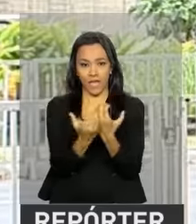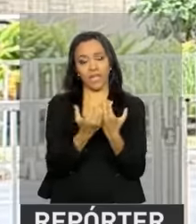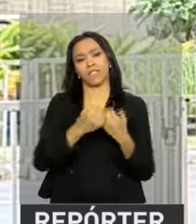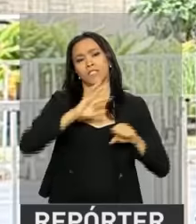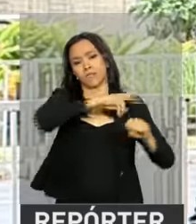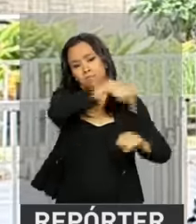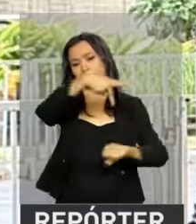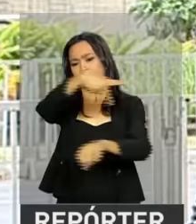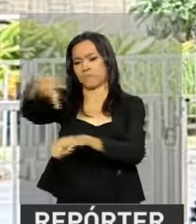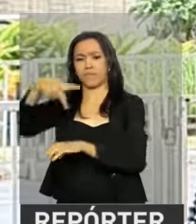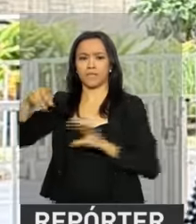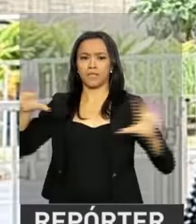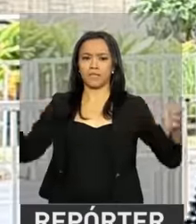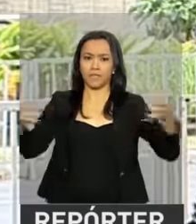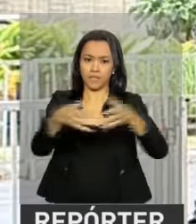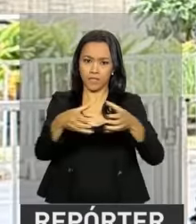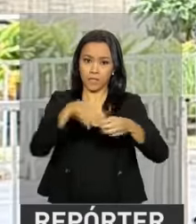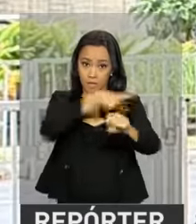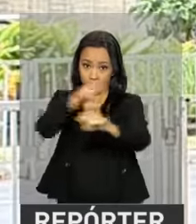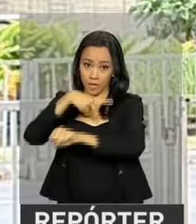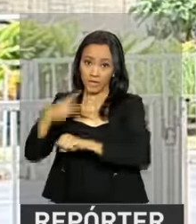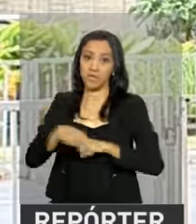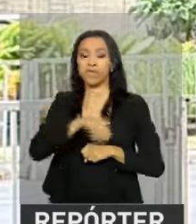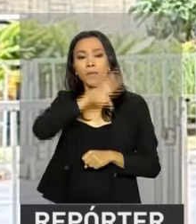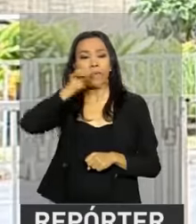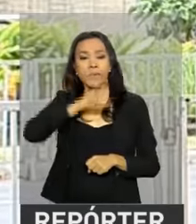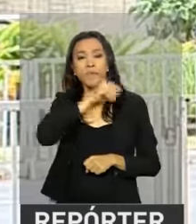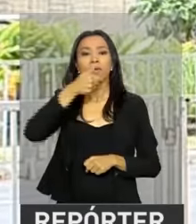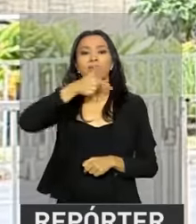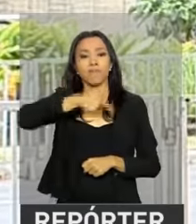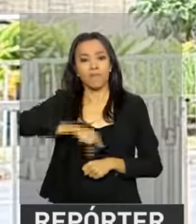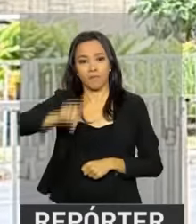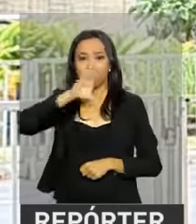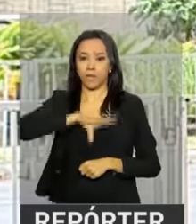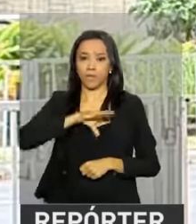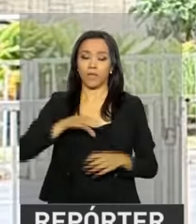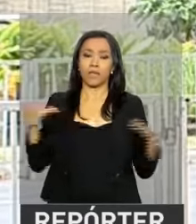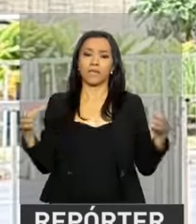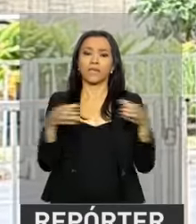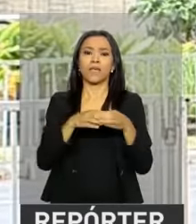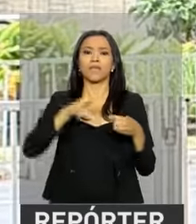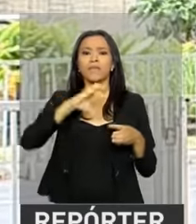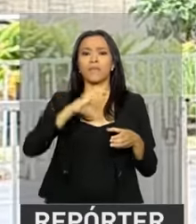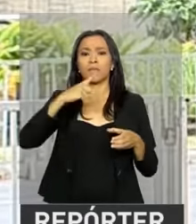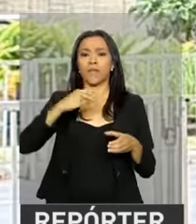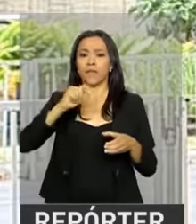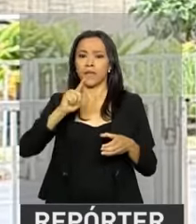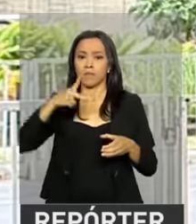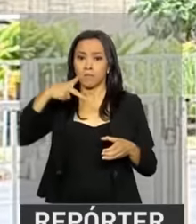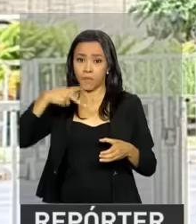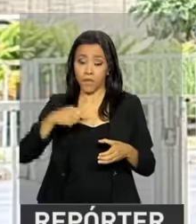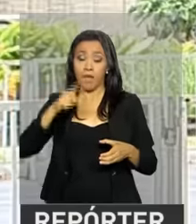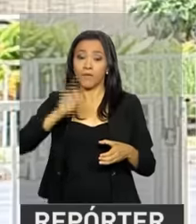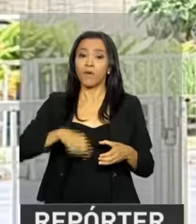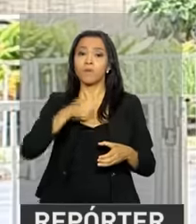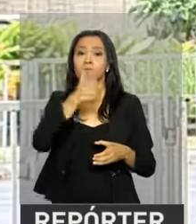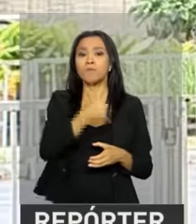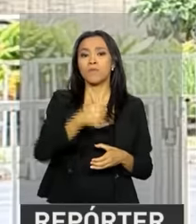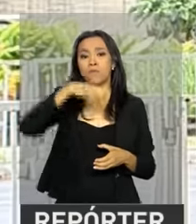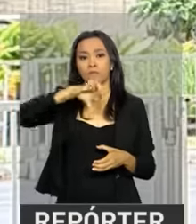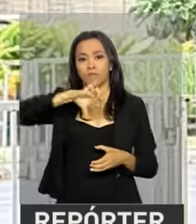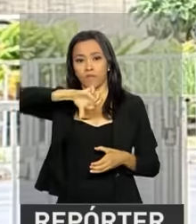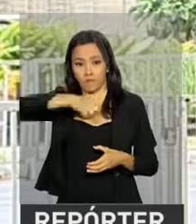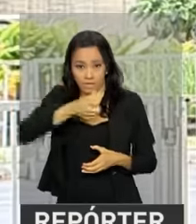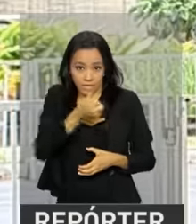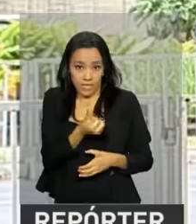de governo da Comunidade dos Países de Língua Portuguesa a cplp ela foi criada em 1996